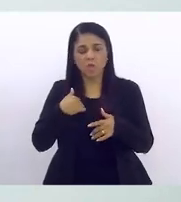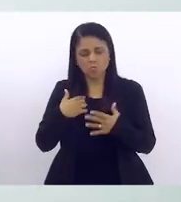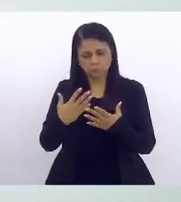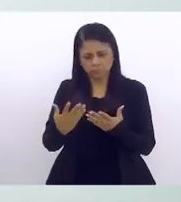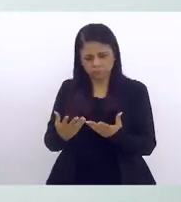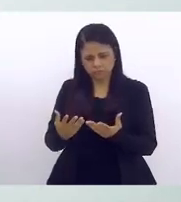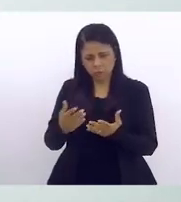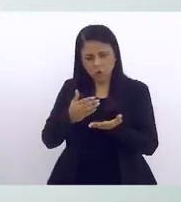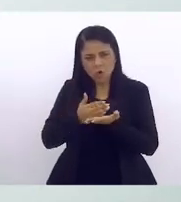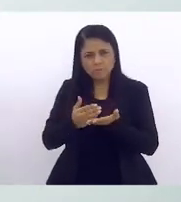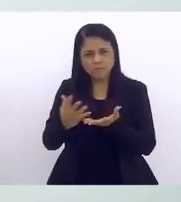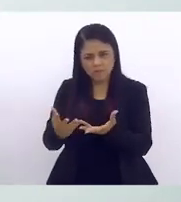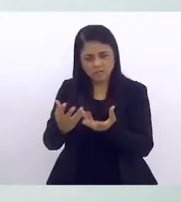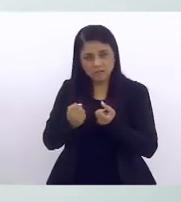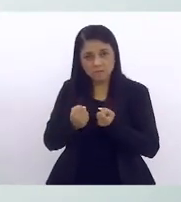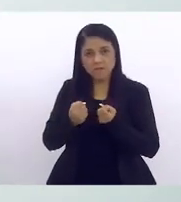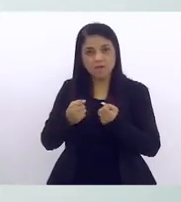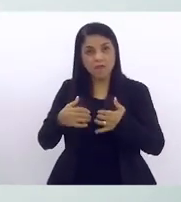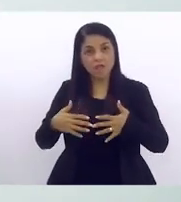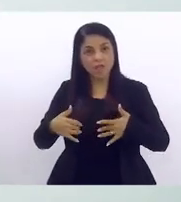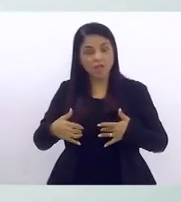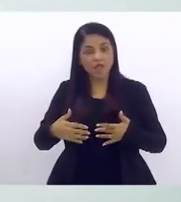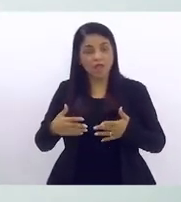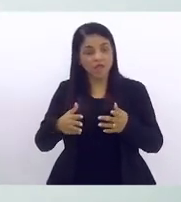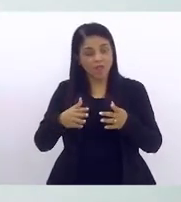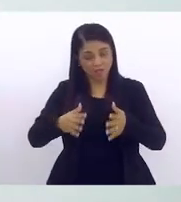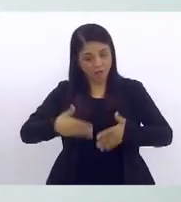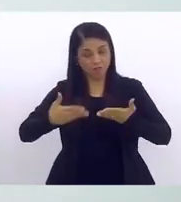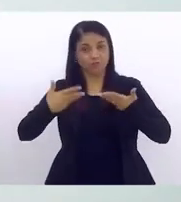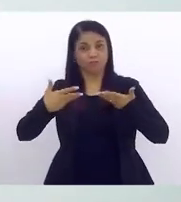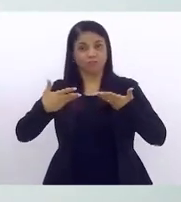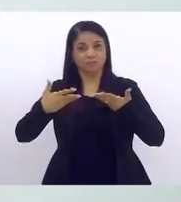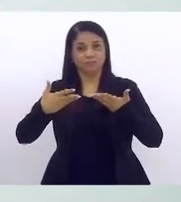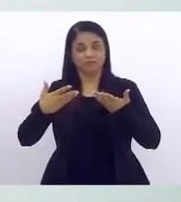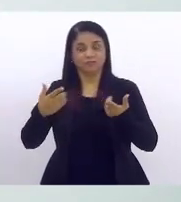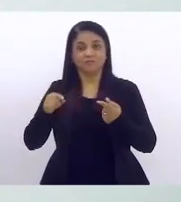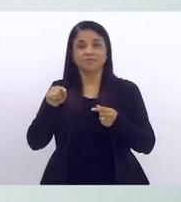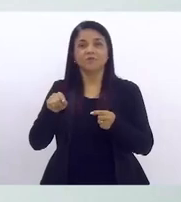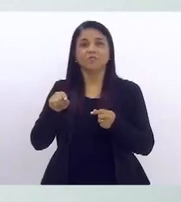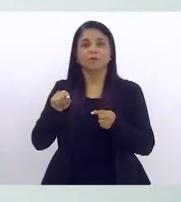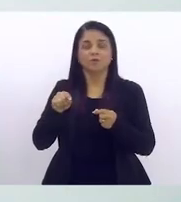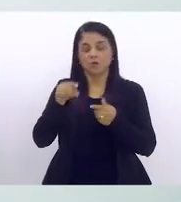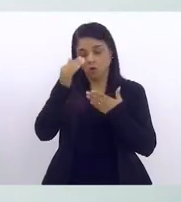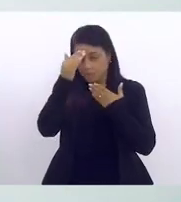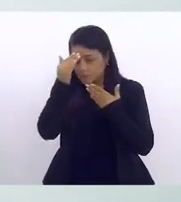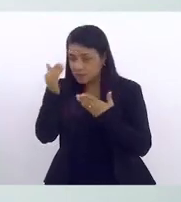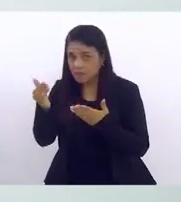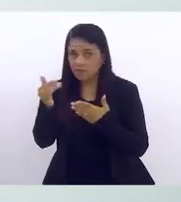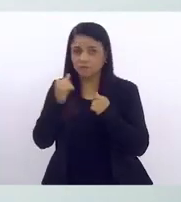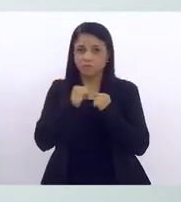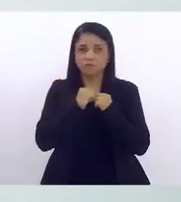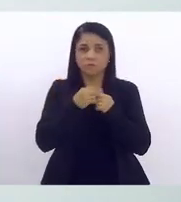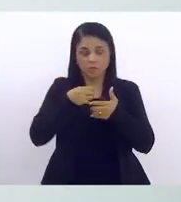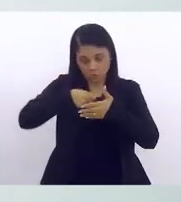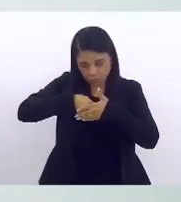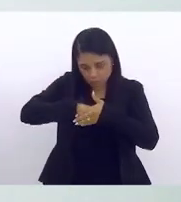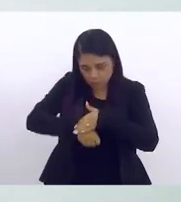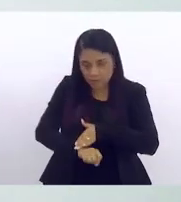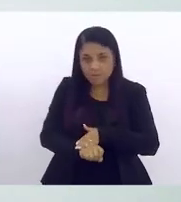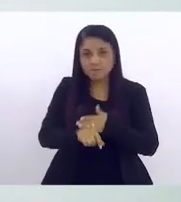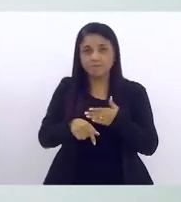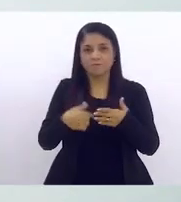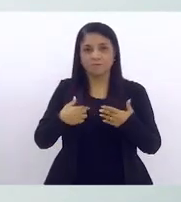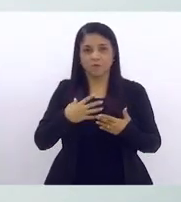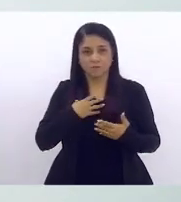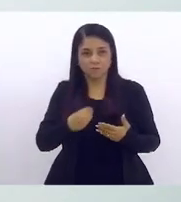receber muitos elogios. E quais os elogios que eu comecei a receber de lá? Obrigado. Eu pari, eu estou